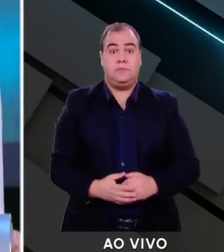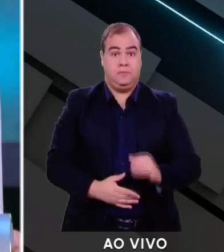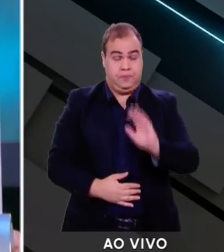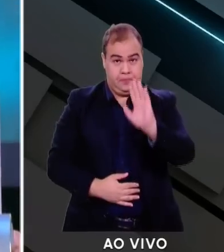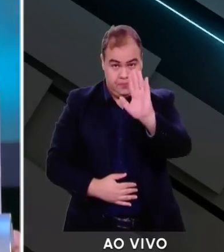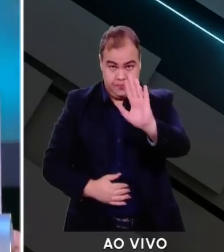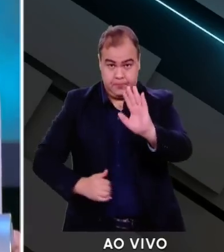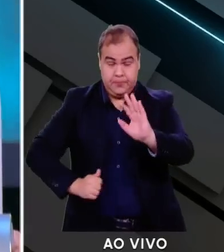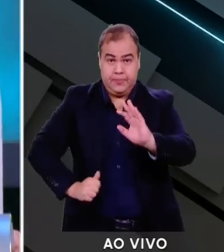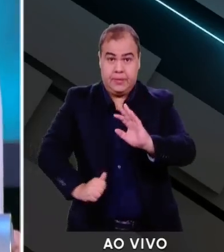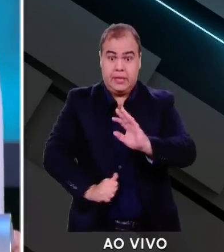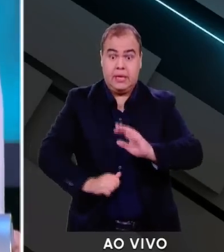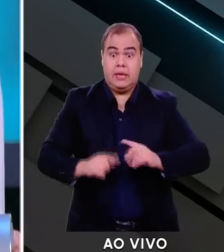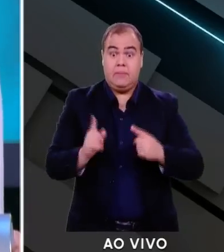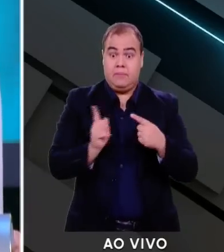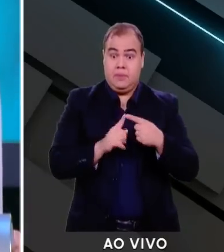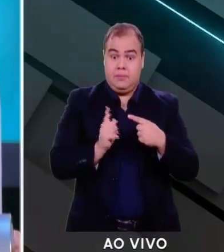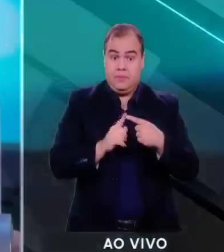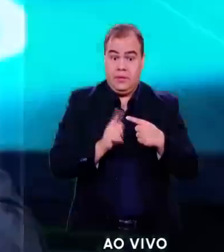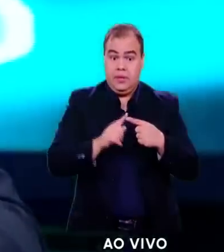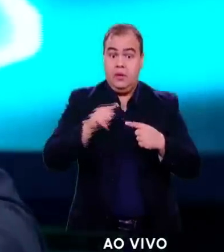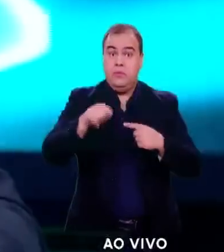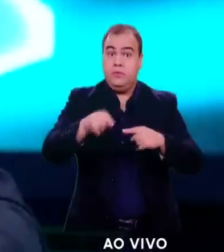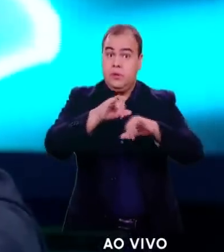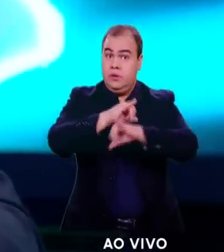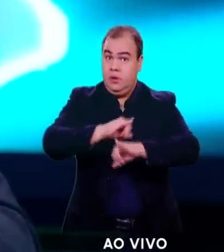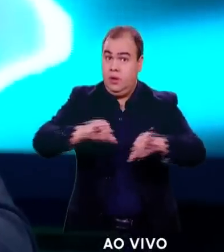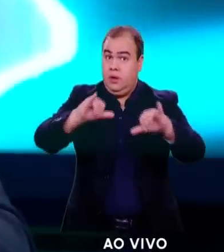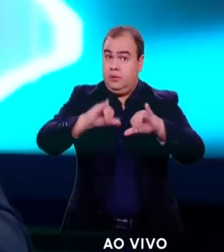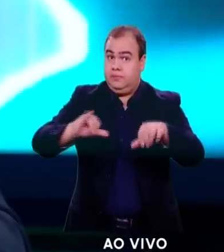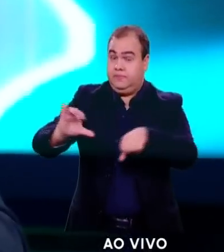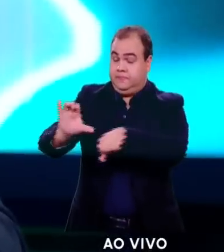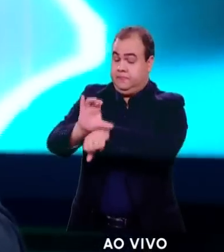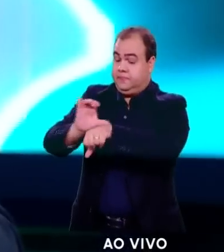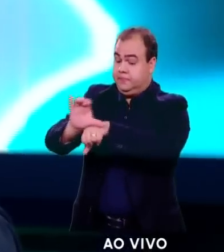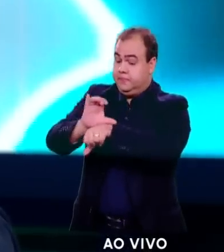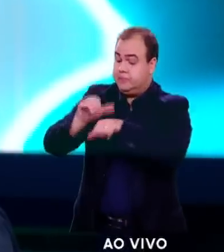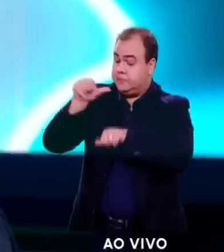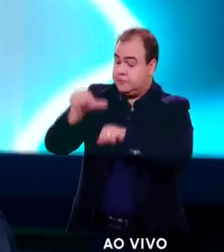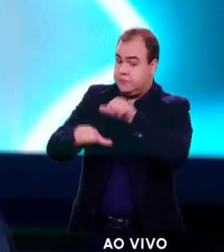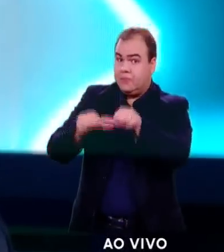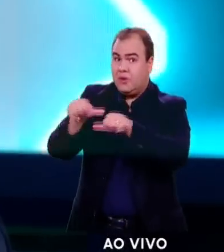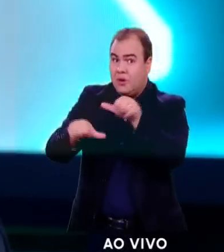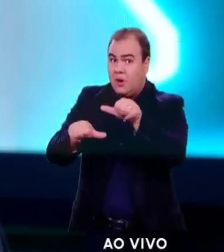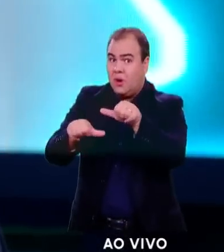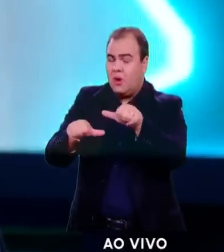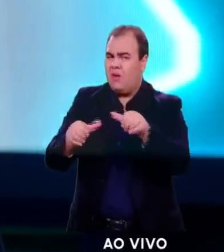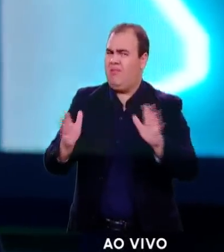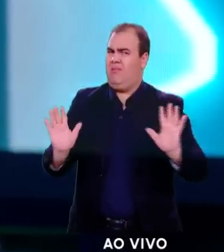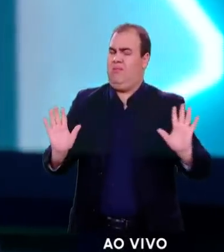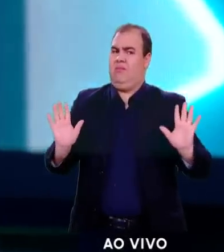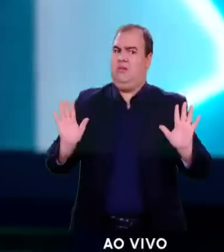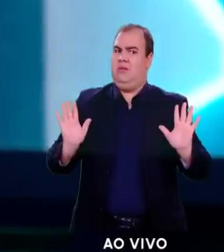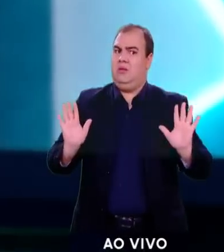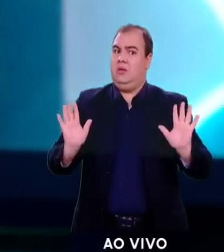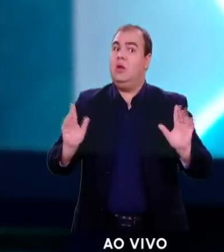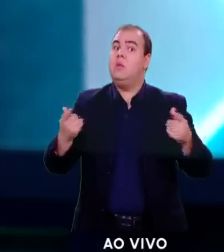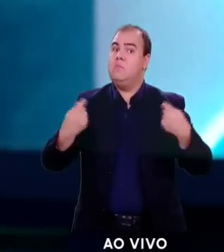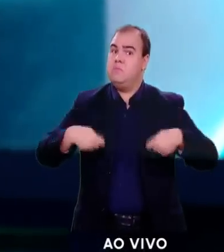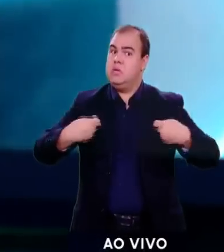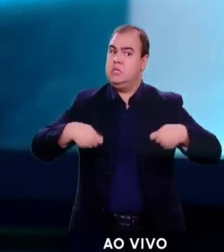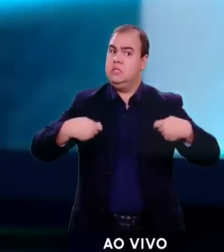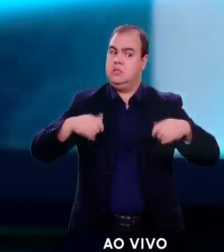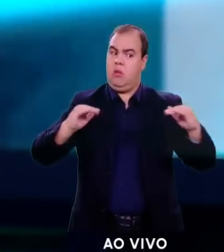a senhora falou em mexer na Constituição para mexer na condição tem que ter um corpo qualificado